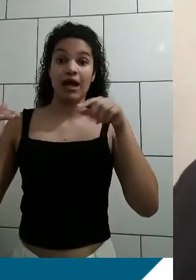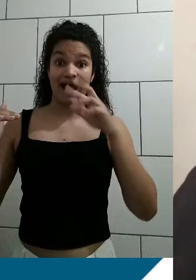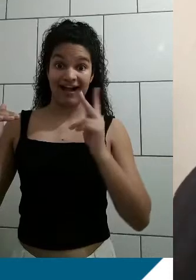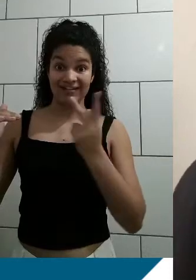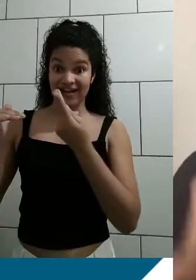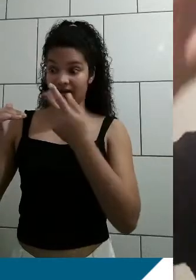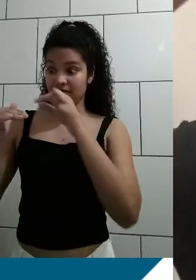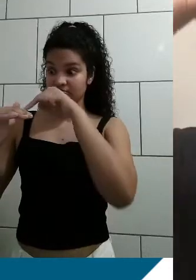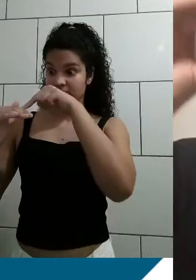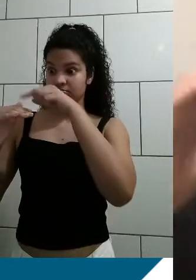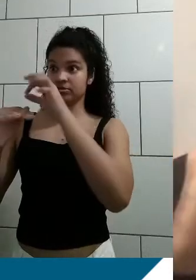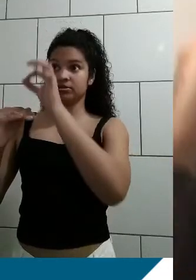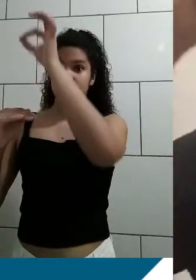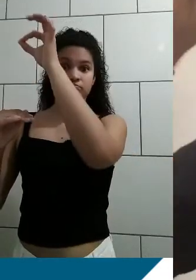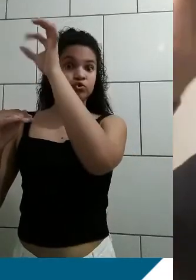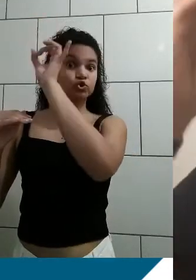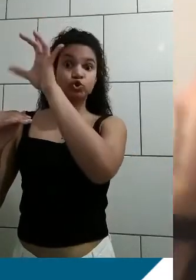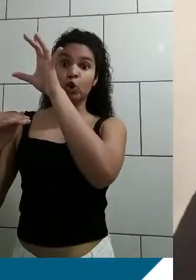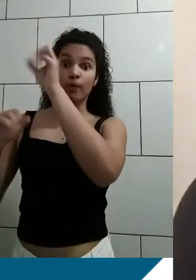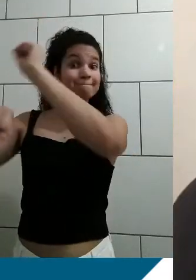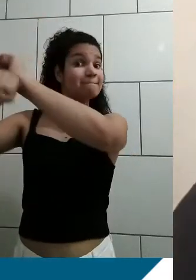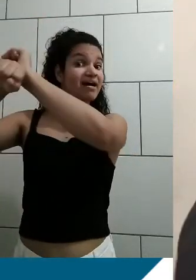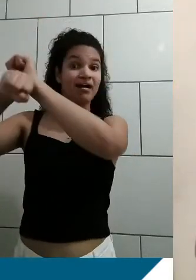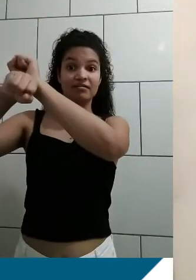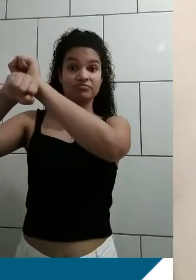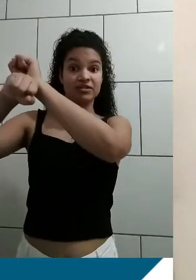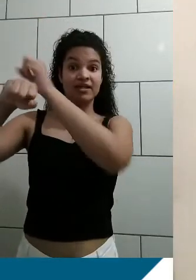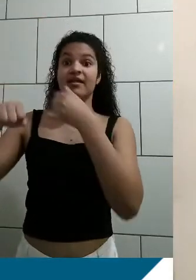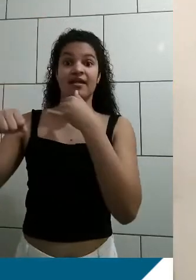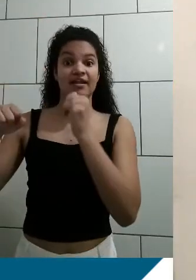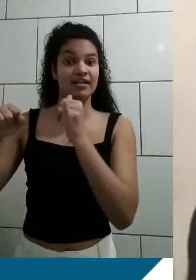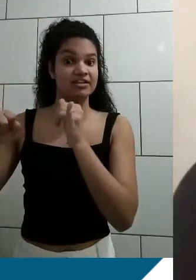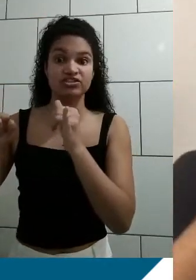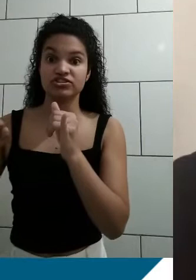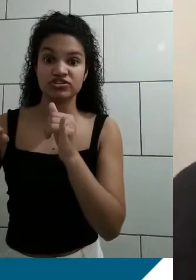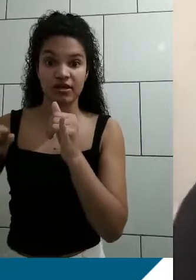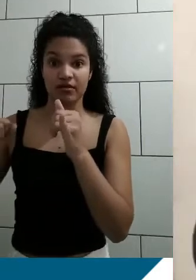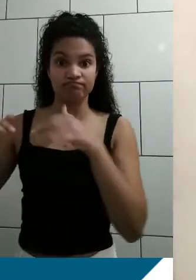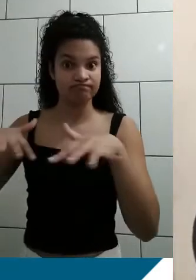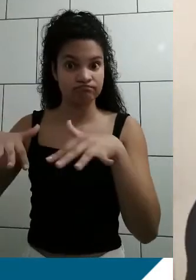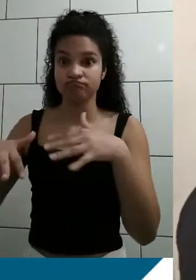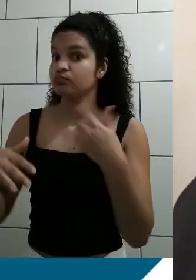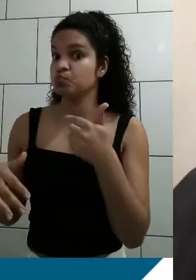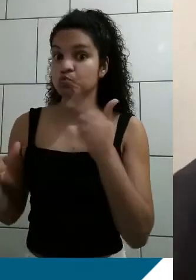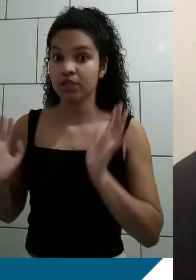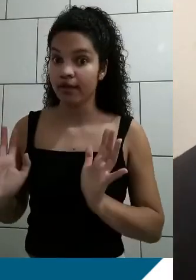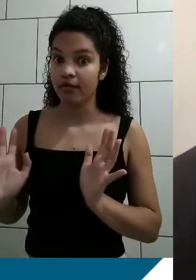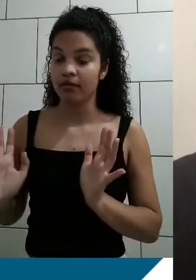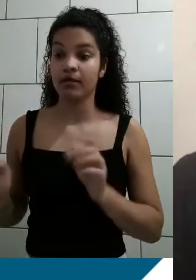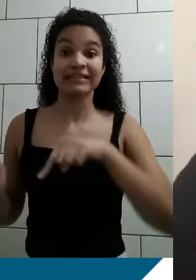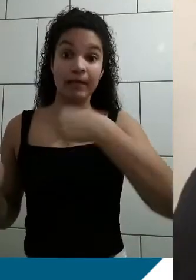energia potencial. Depois, essa energia é transferida para a energia do movimento e ele ganha energia